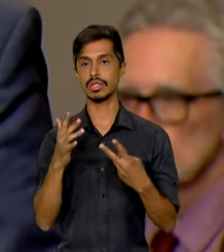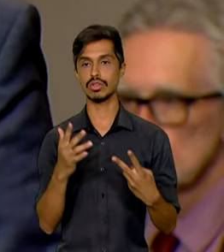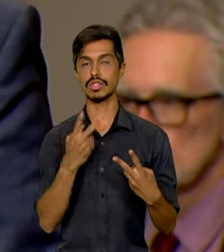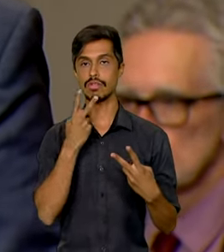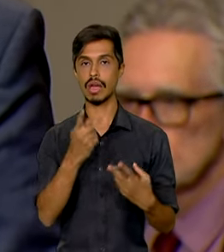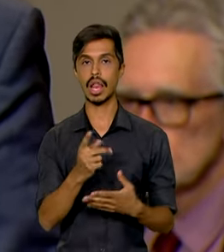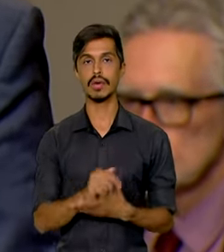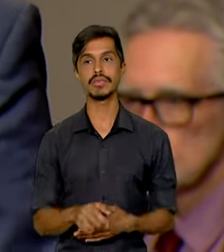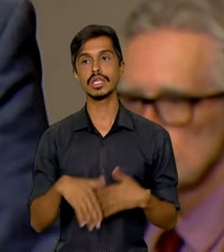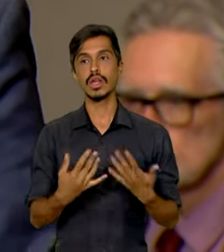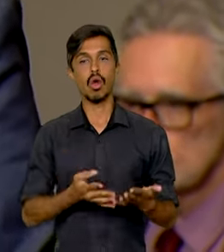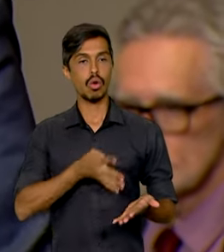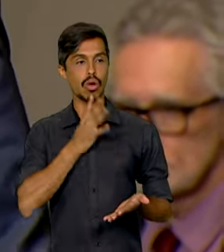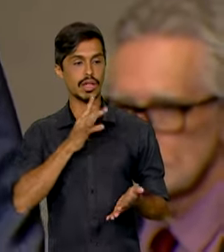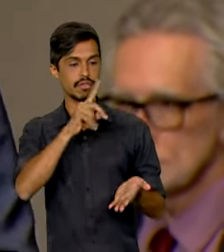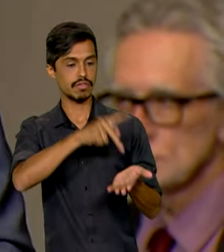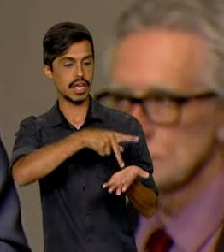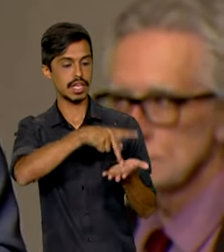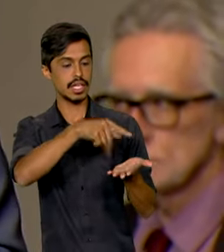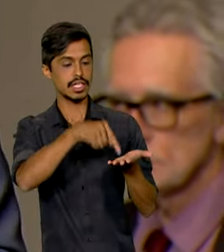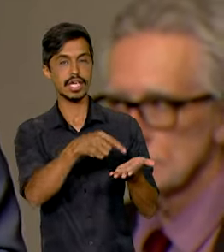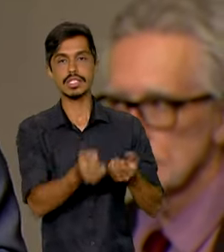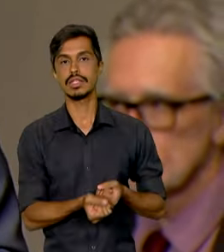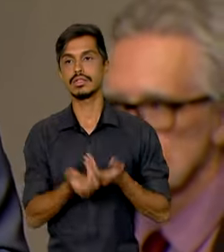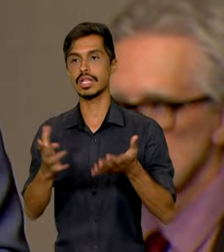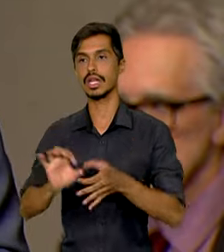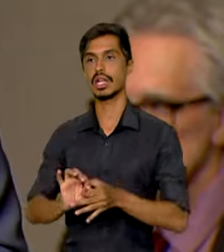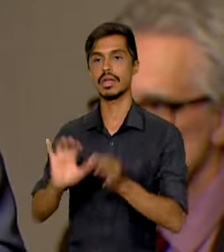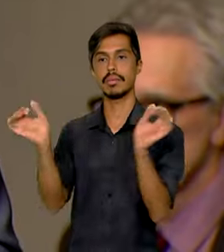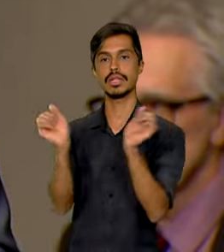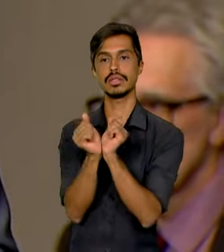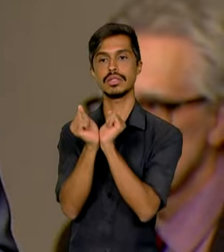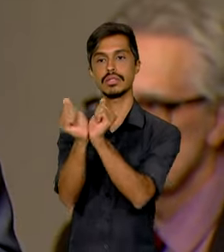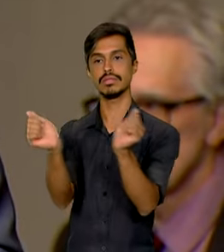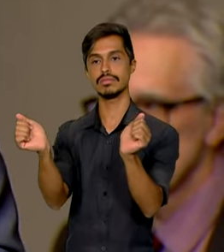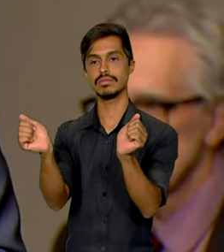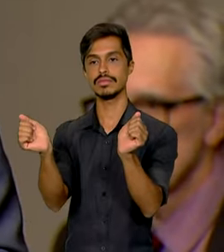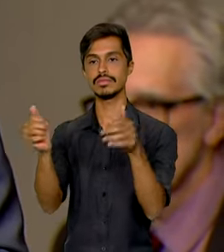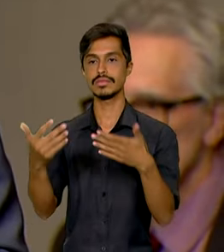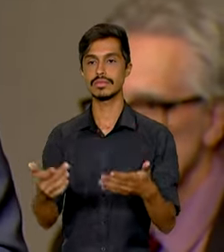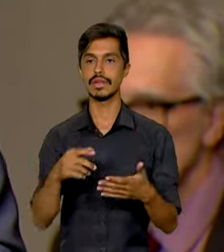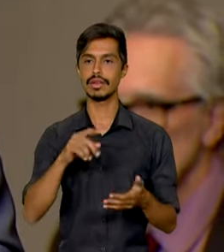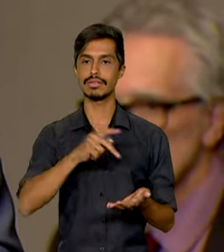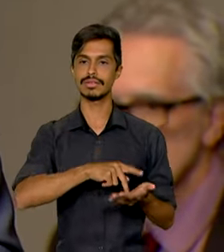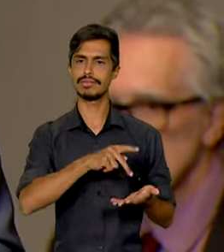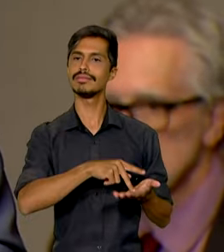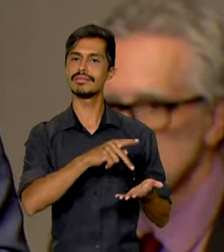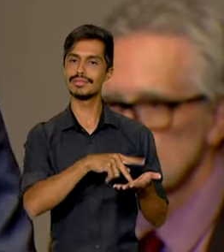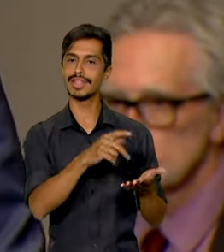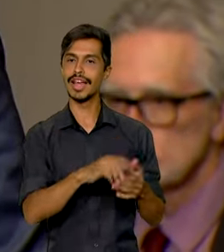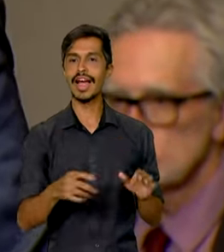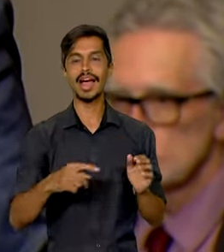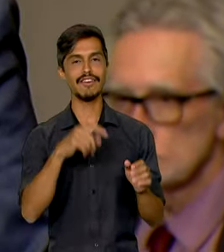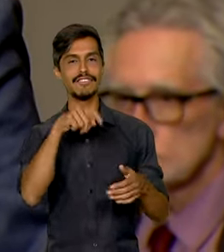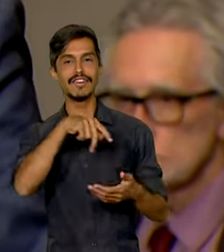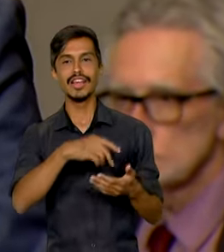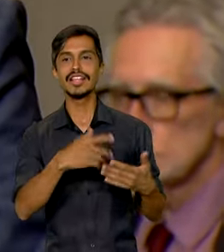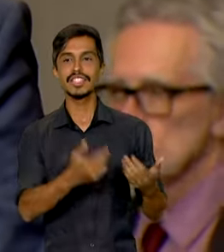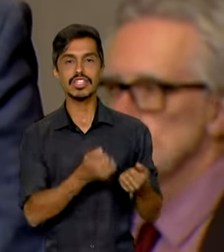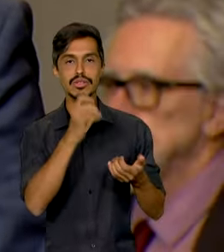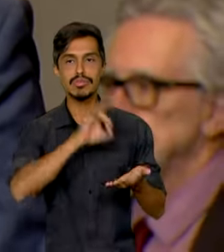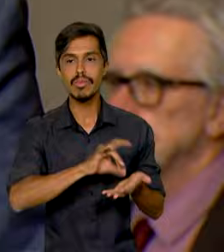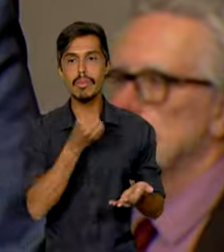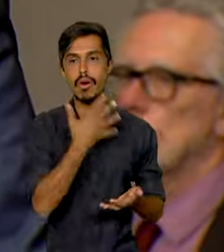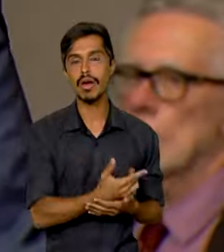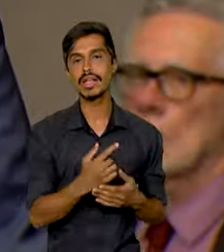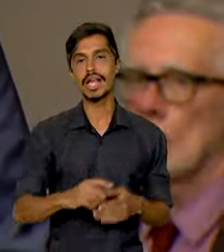a verdade, e a verdade vos libertará. A verdade é que a mentira mata e as vacinas salvam